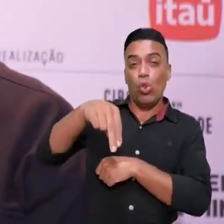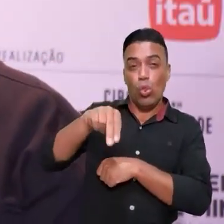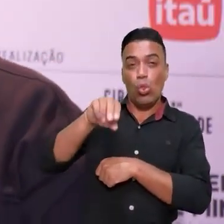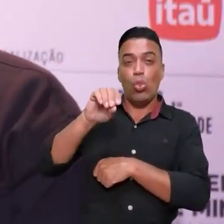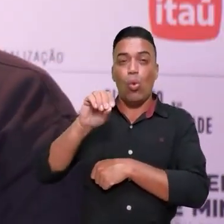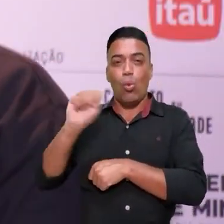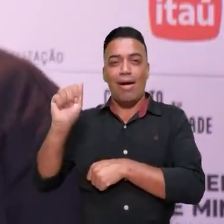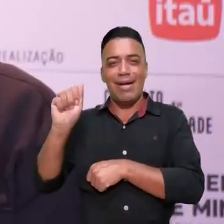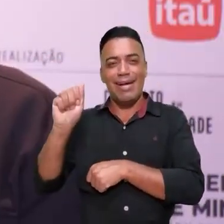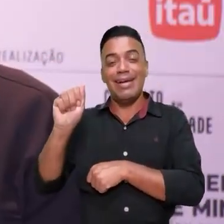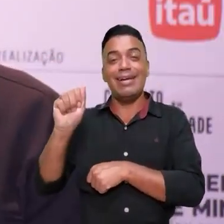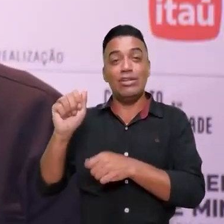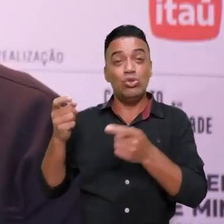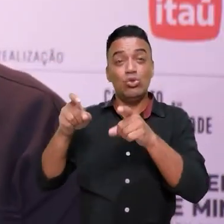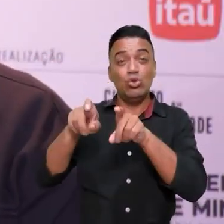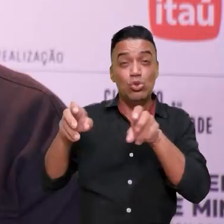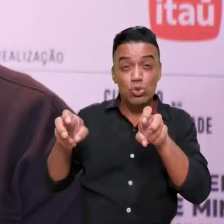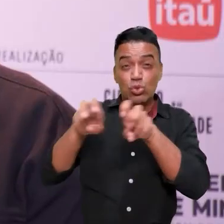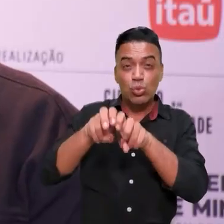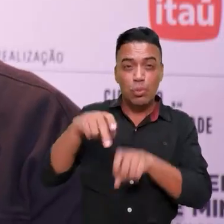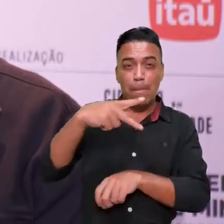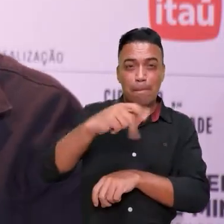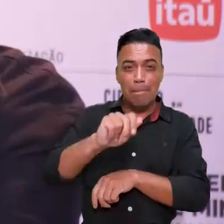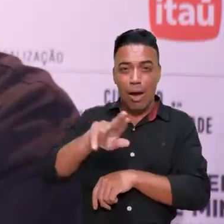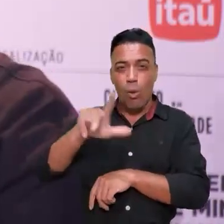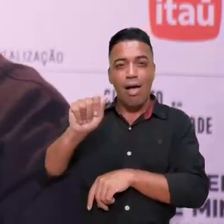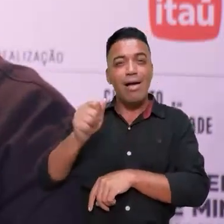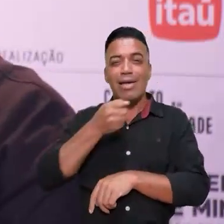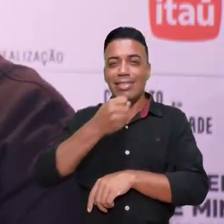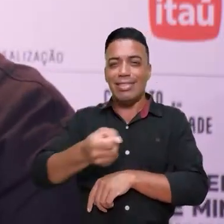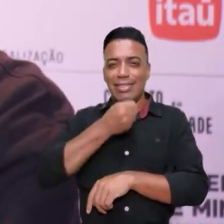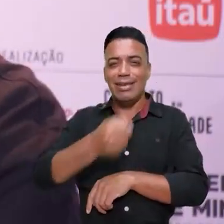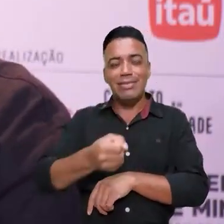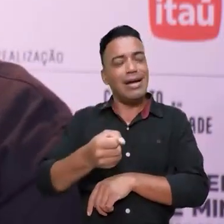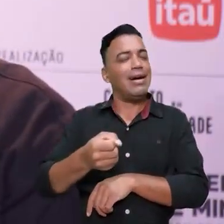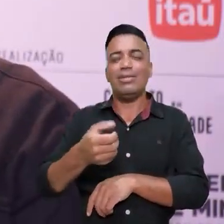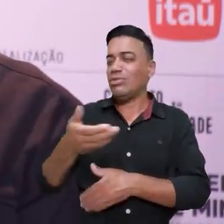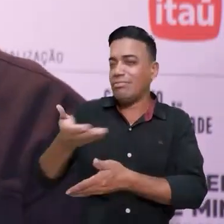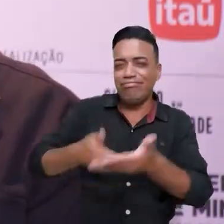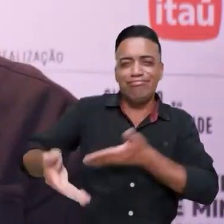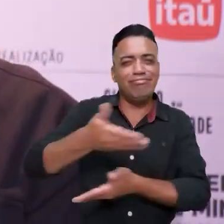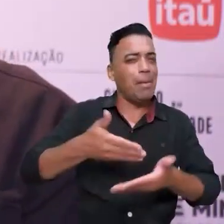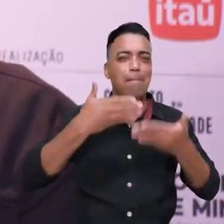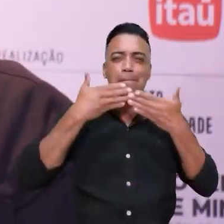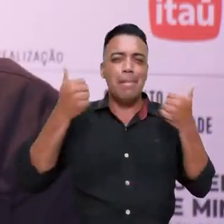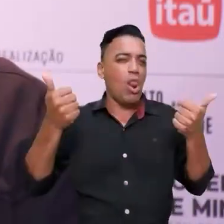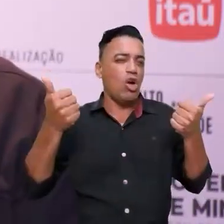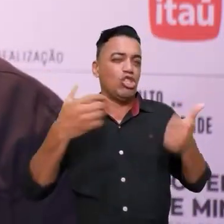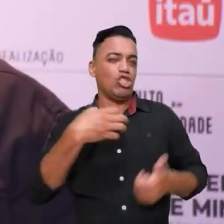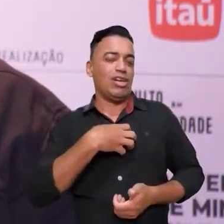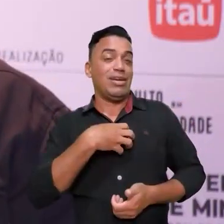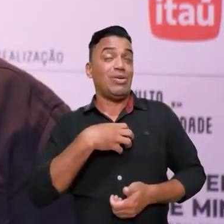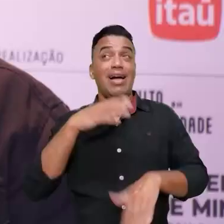e agora, como entrevistado, é até muito difícil. Vou pedir para você conduzir da melhor maneira possível, para eu não me perder demais. Sou um